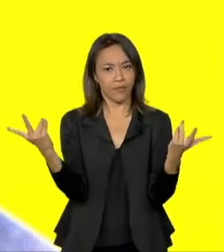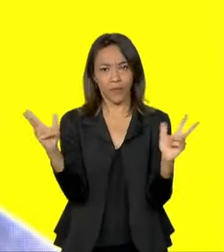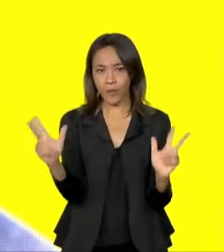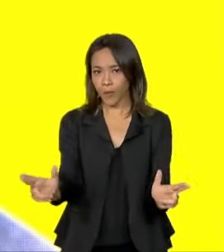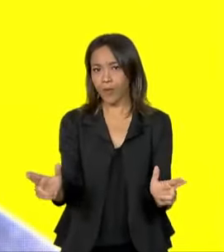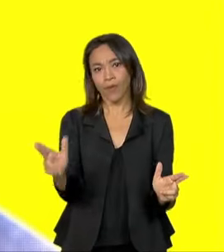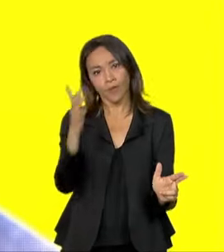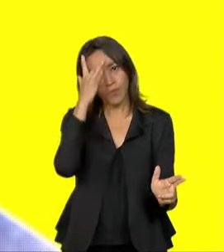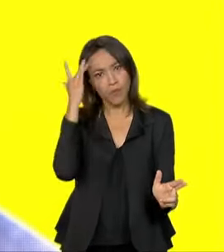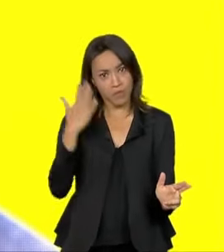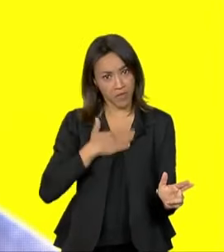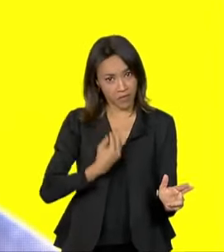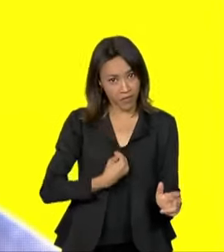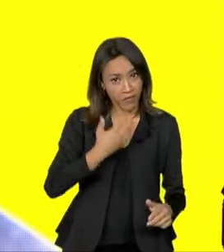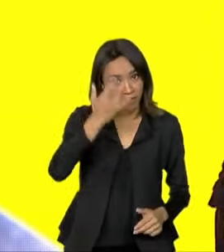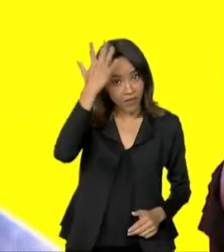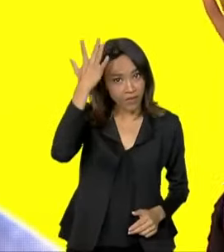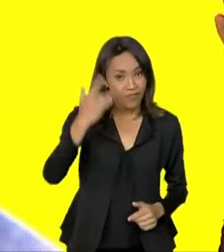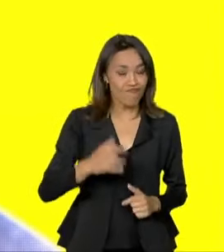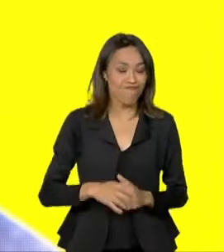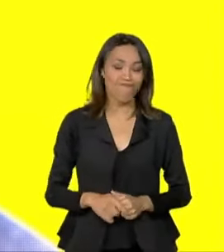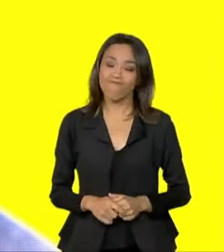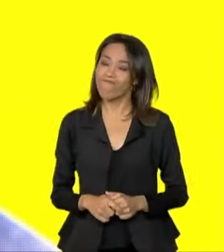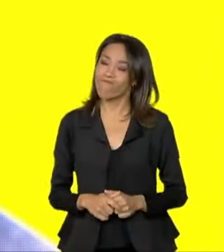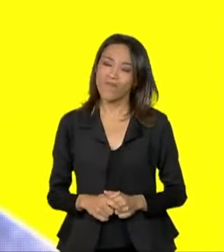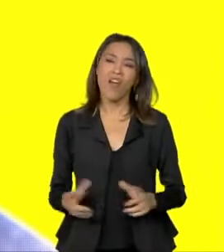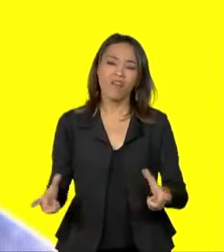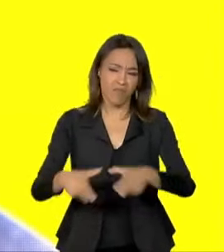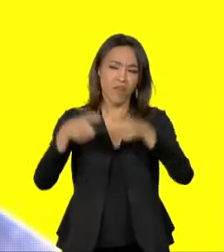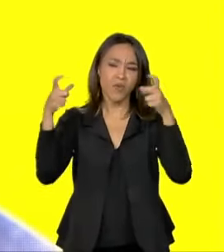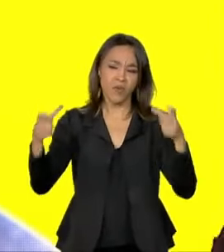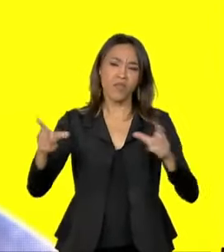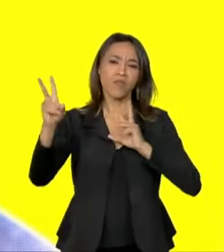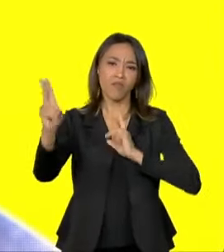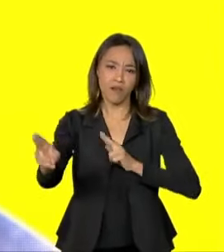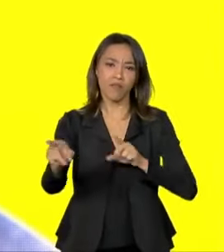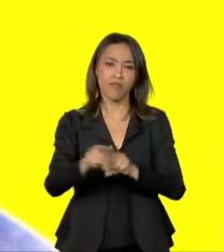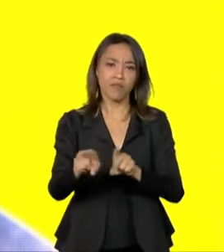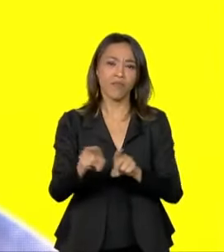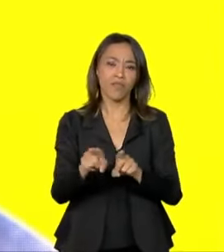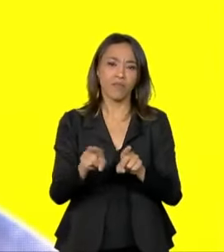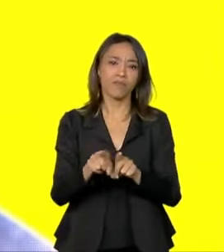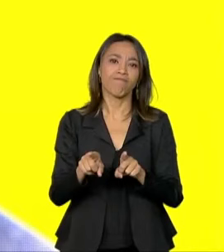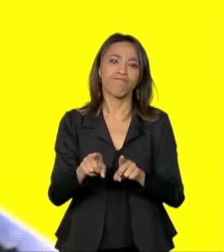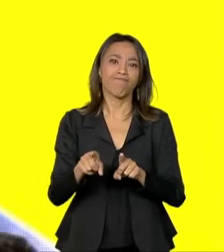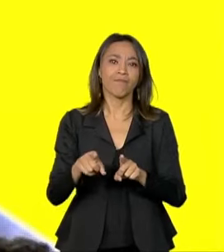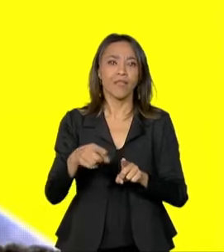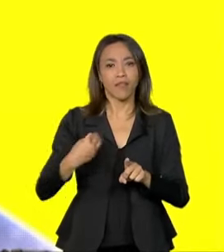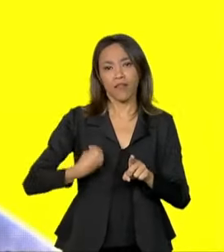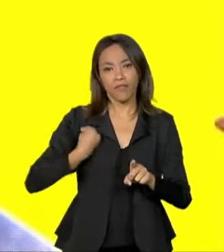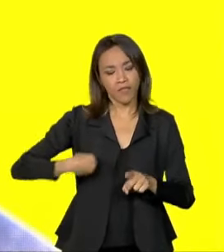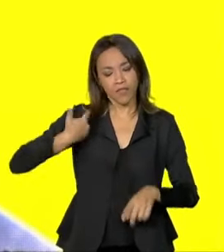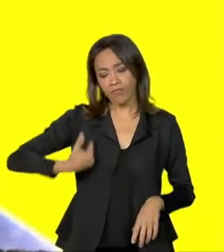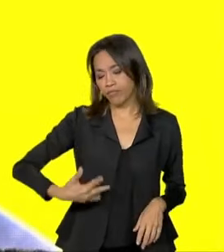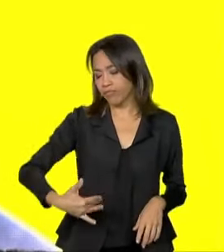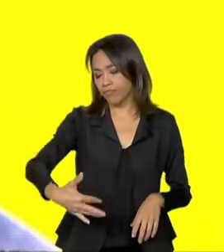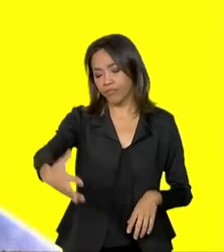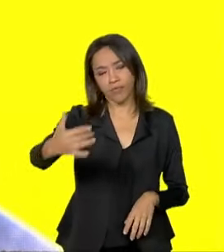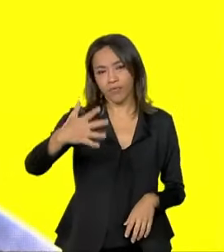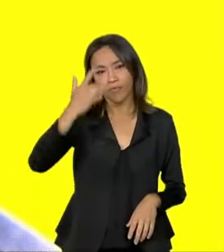foi fácil. Acredito que a grande maioria também, no processo da vida, tenha acontecido